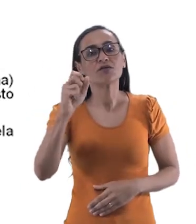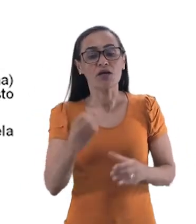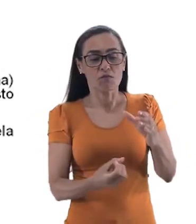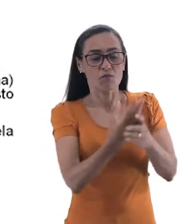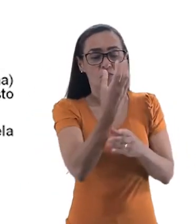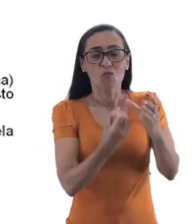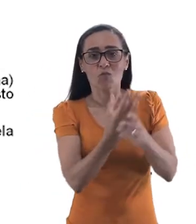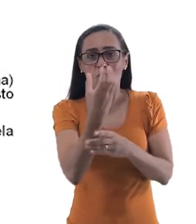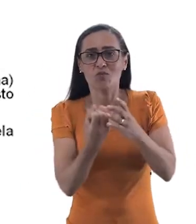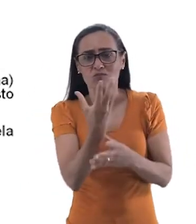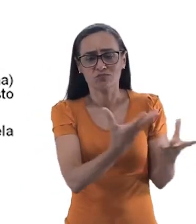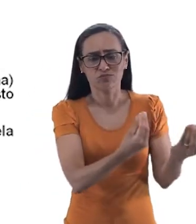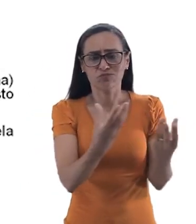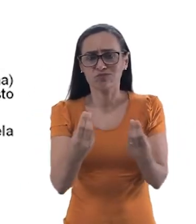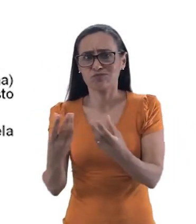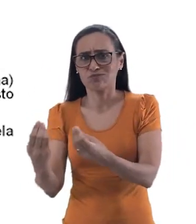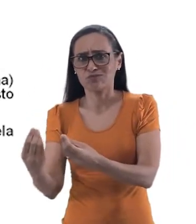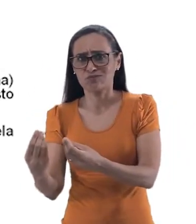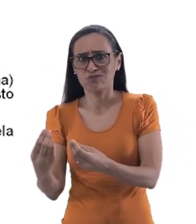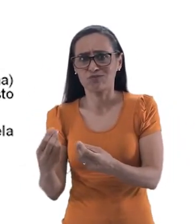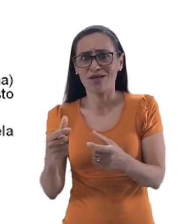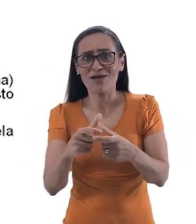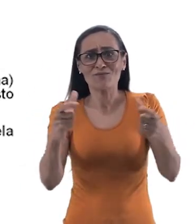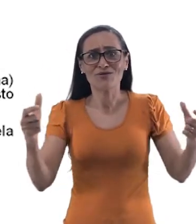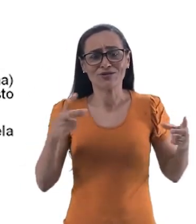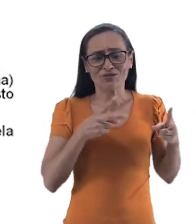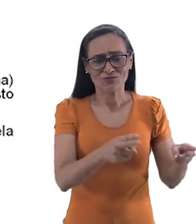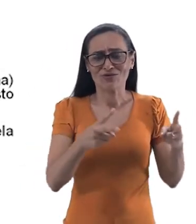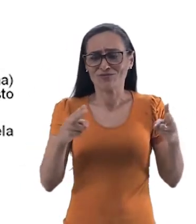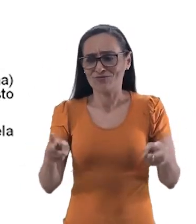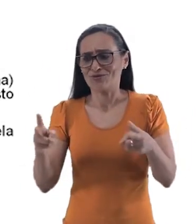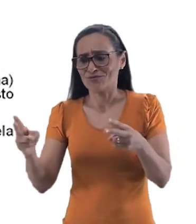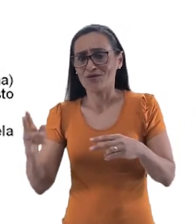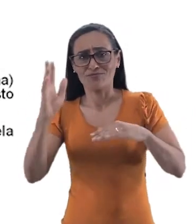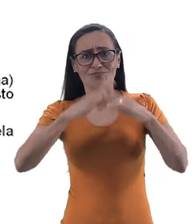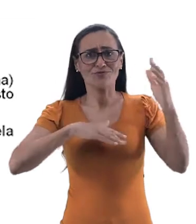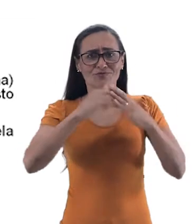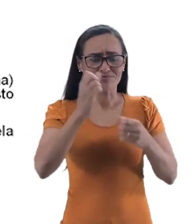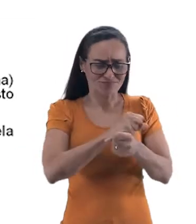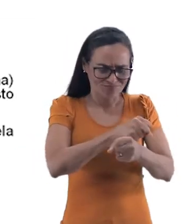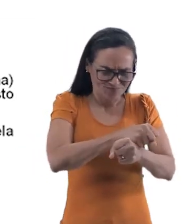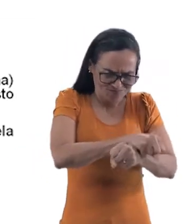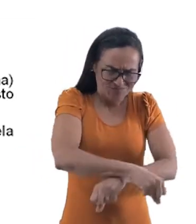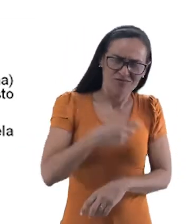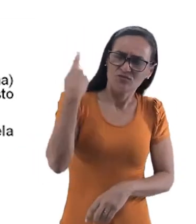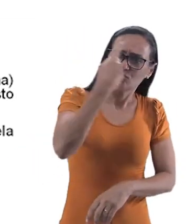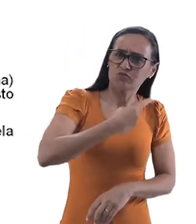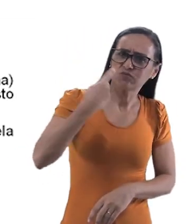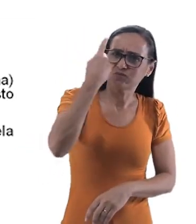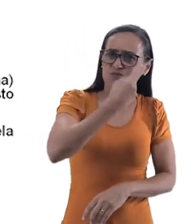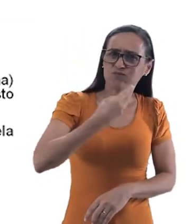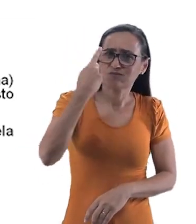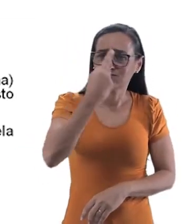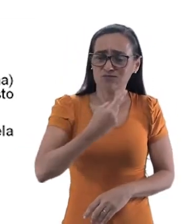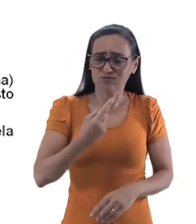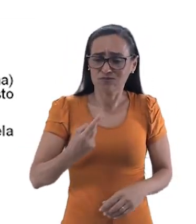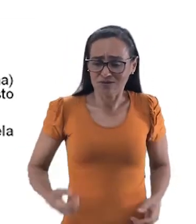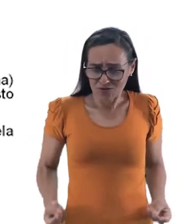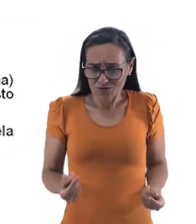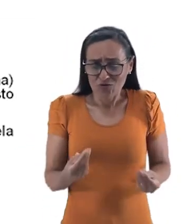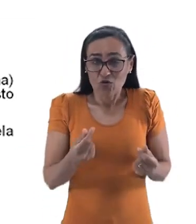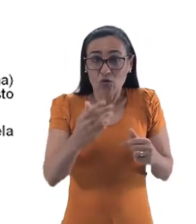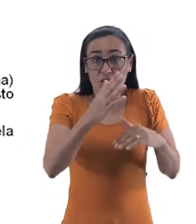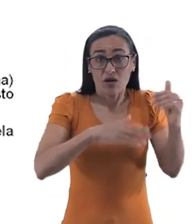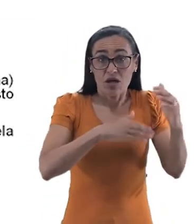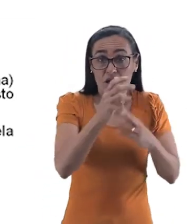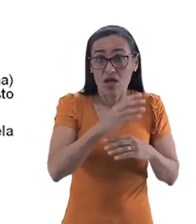pela sua produção em massa, pouca diversidade de produtos, emprego de mão de obra intensiva e com isso os